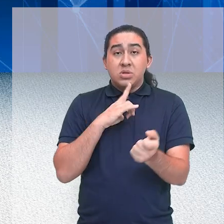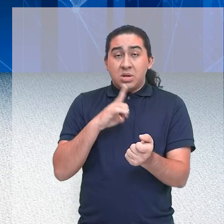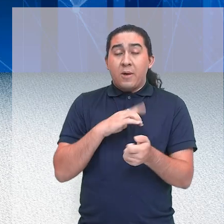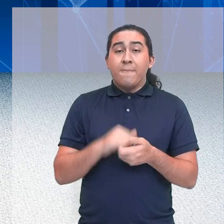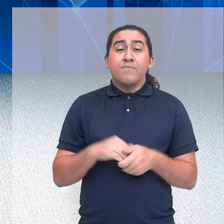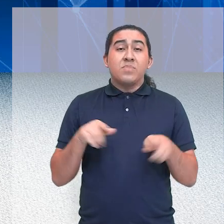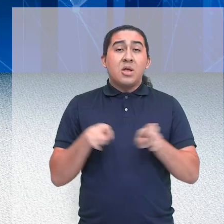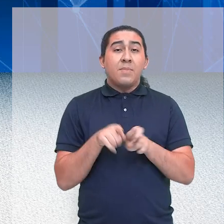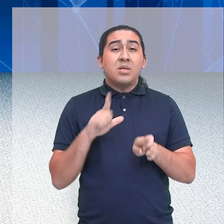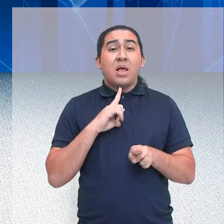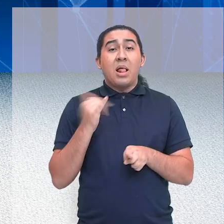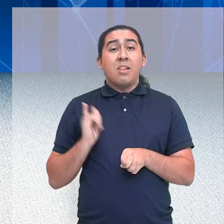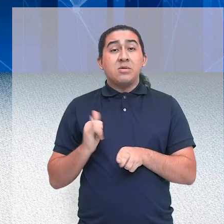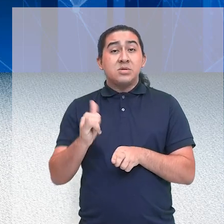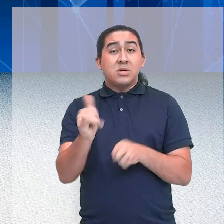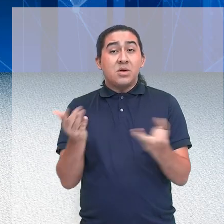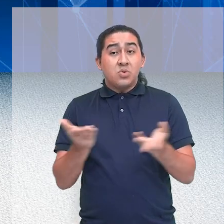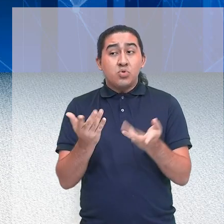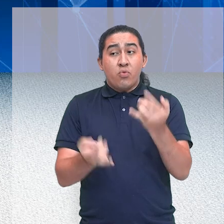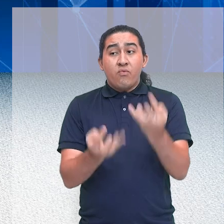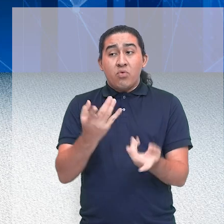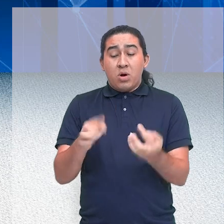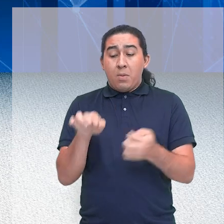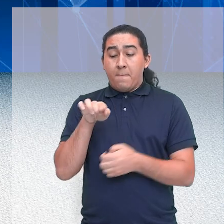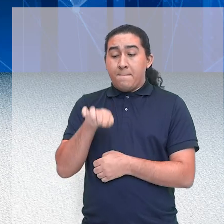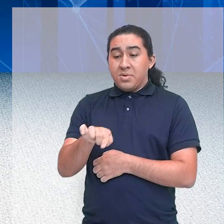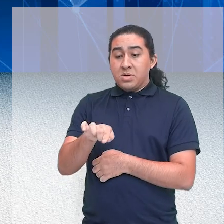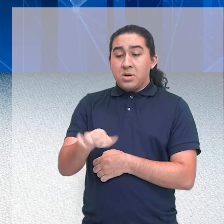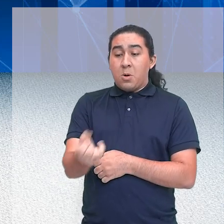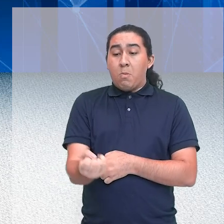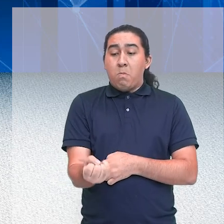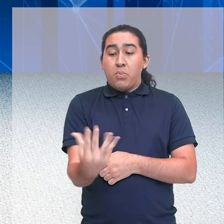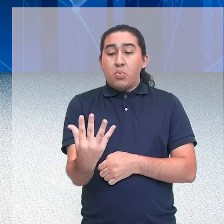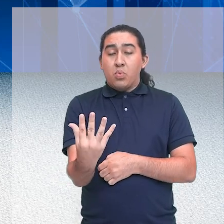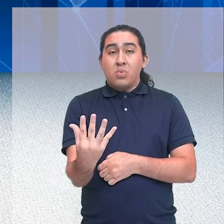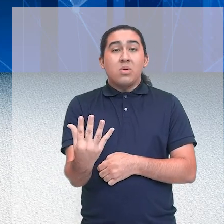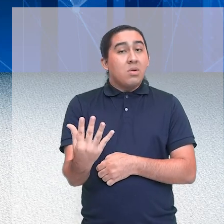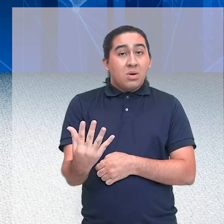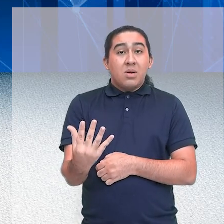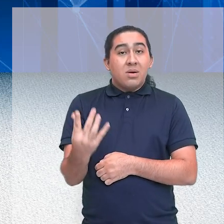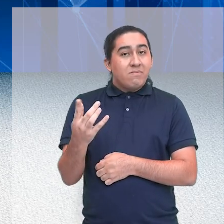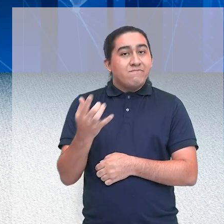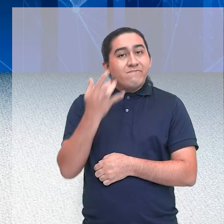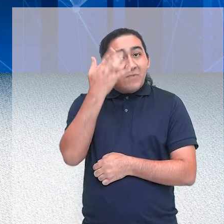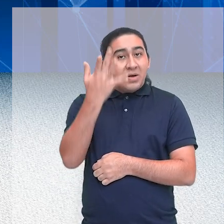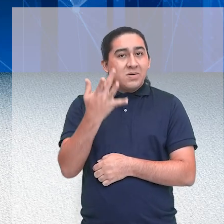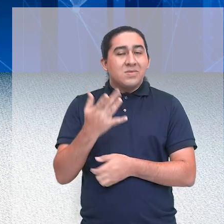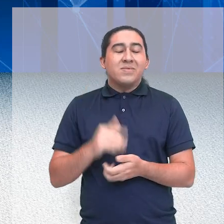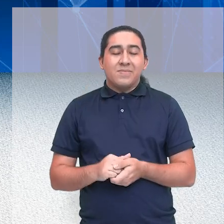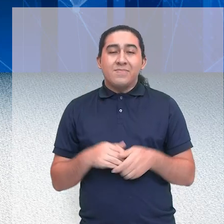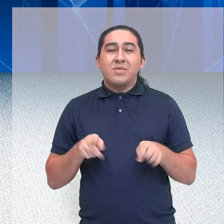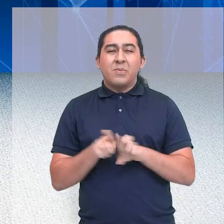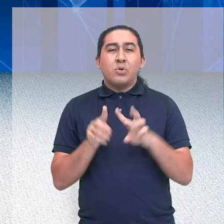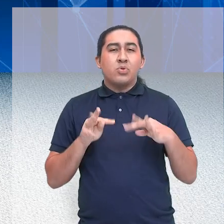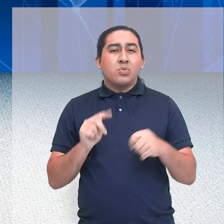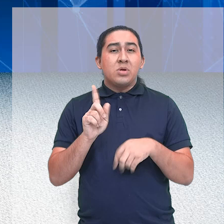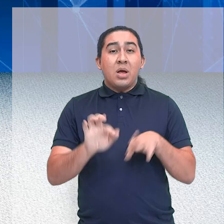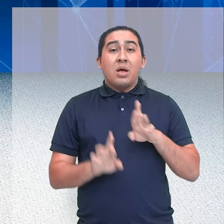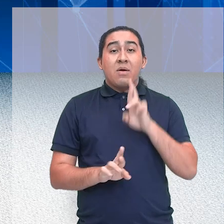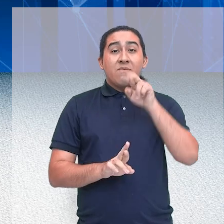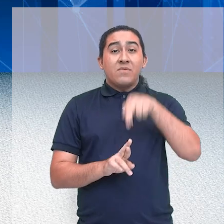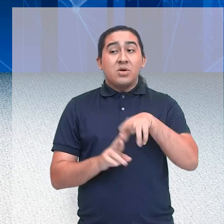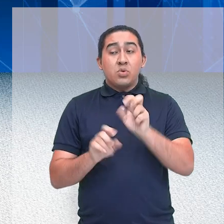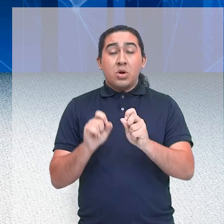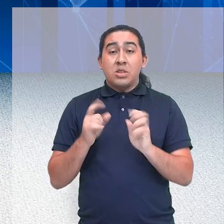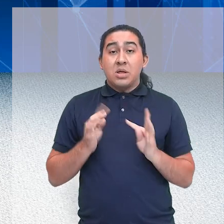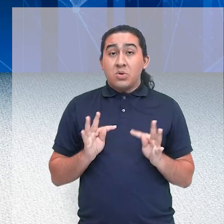elétrica, facilitando muito mais ainda o nosso cotidiano. Então, tudo isso que eu falei aqui está relacionado a tecnologias, que a